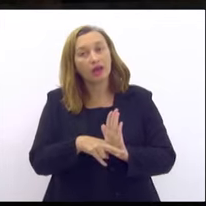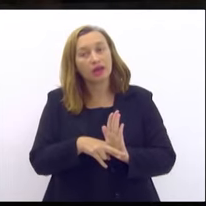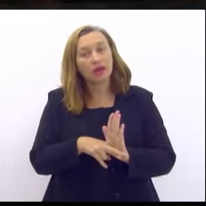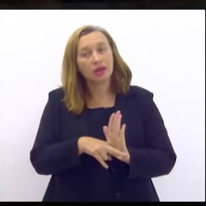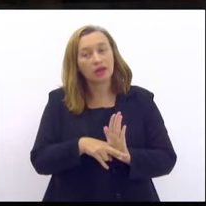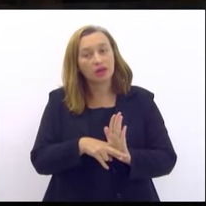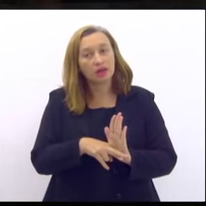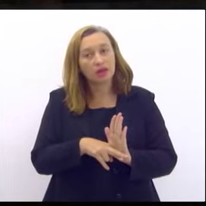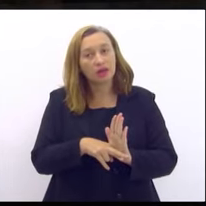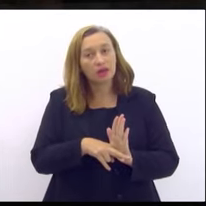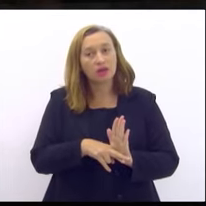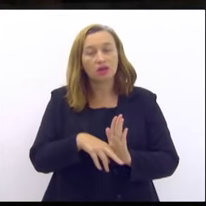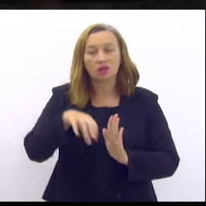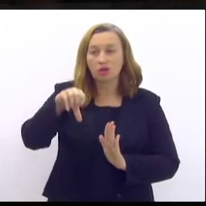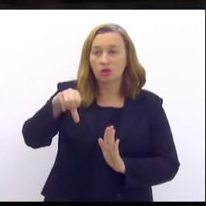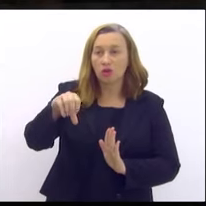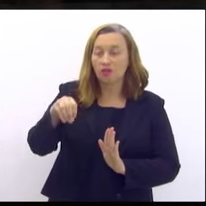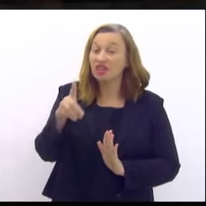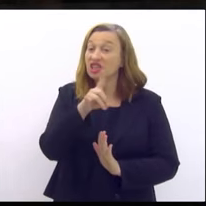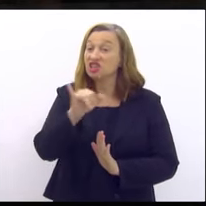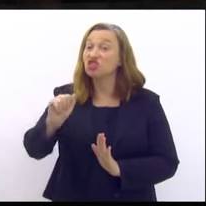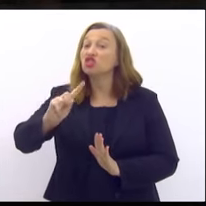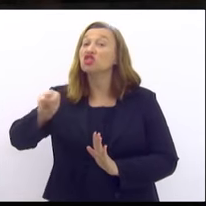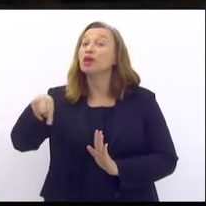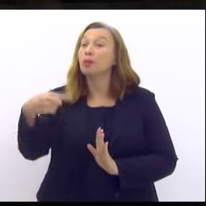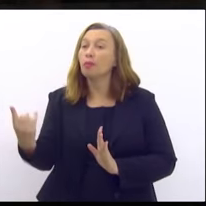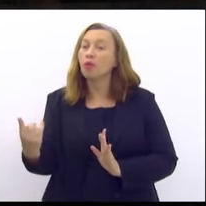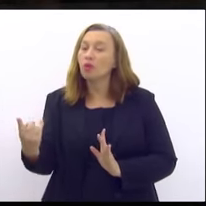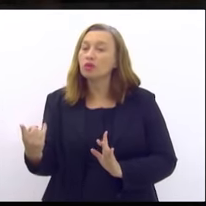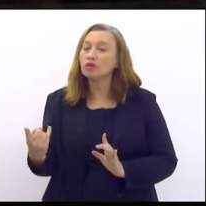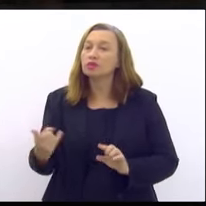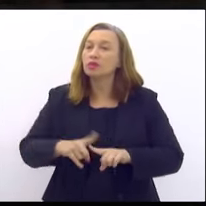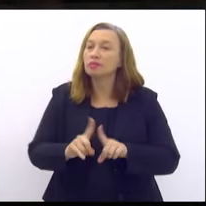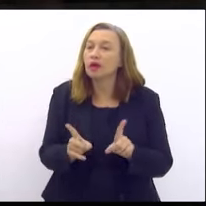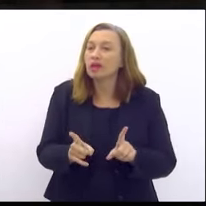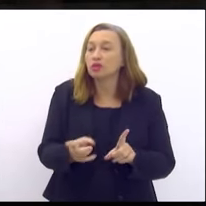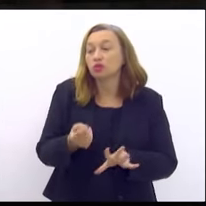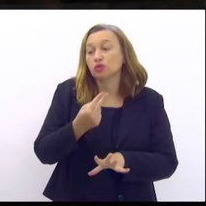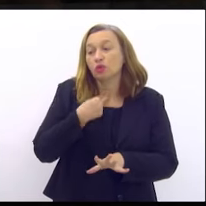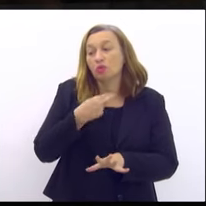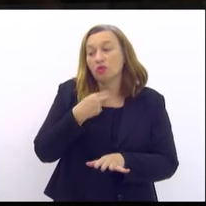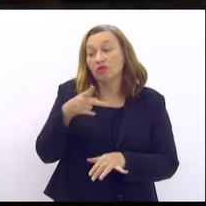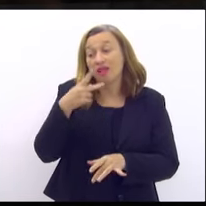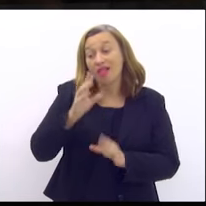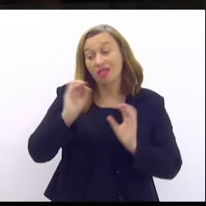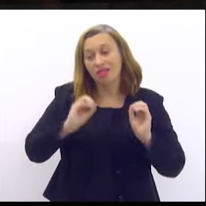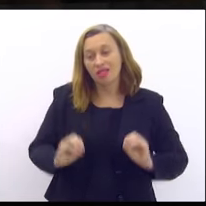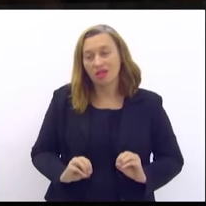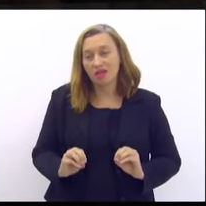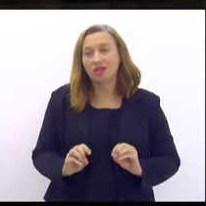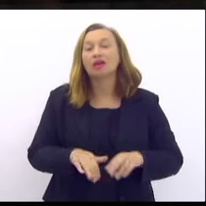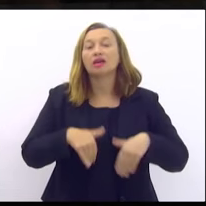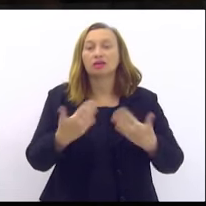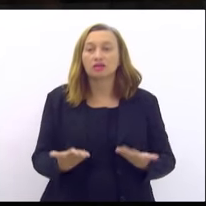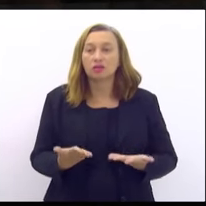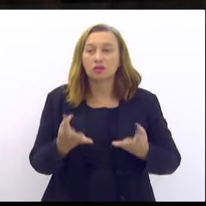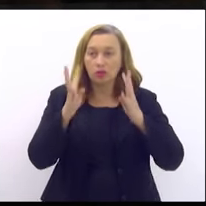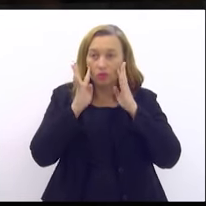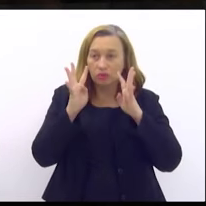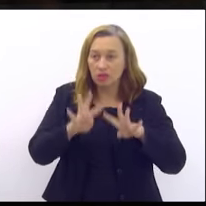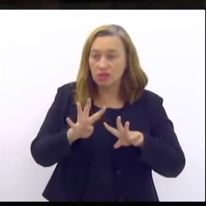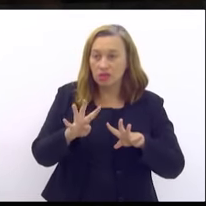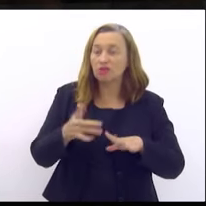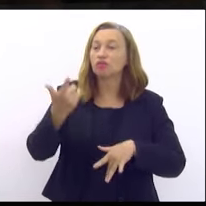nonagesimal 90 dias depois mas quanto a Esse eu já não posso fazer mais nada então tô chamando